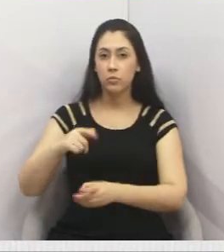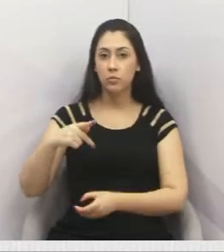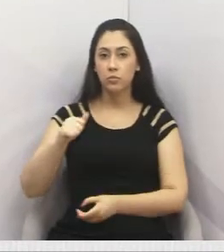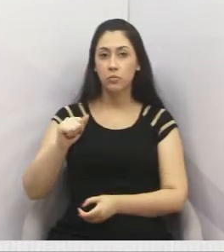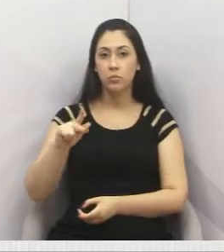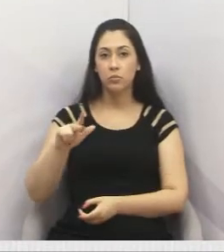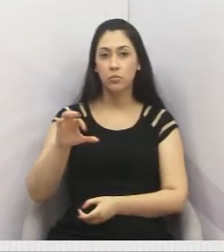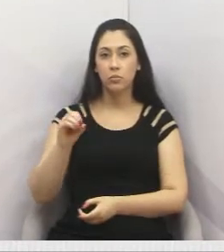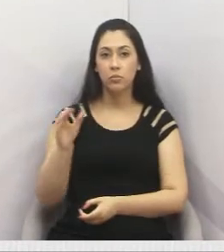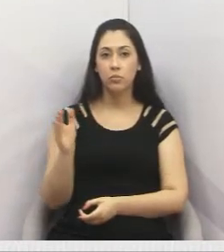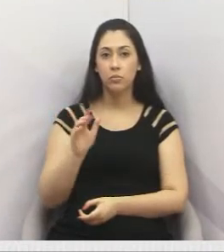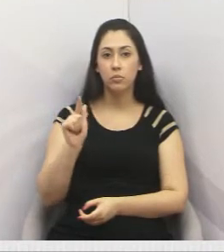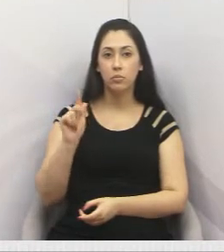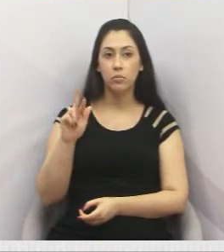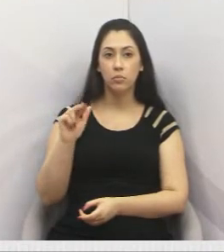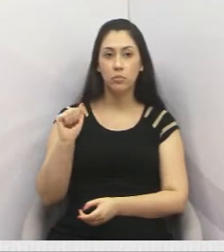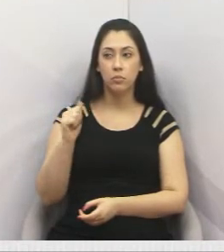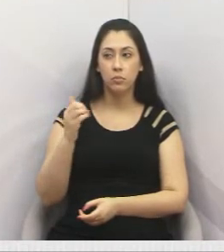Graça.